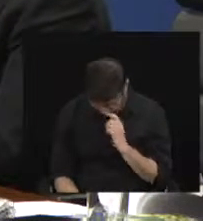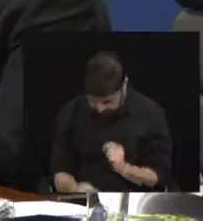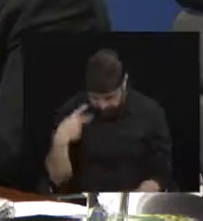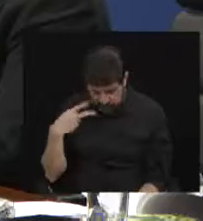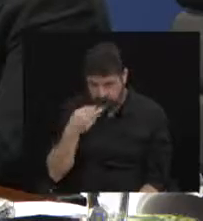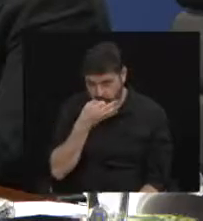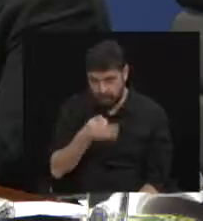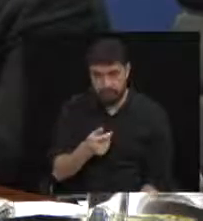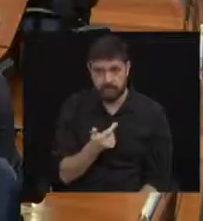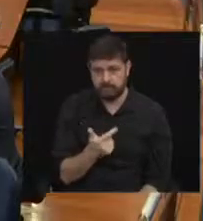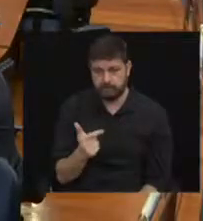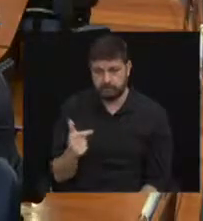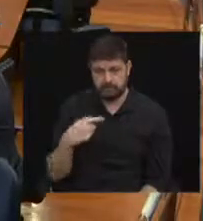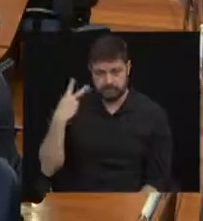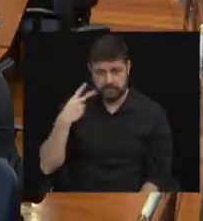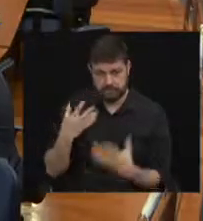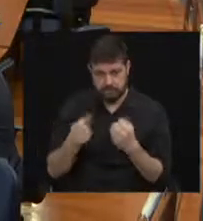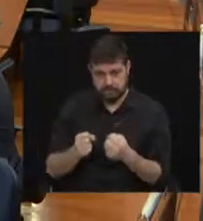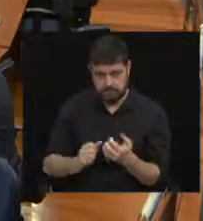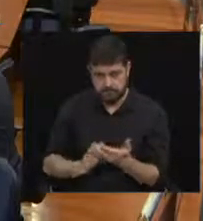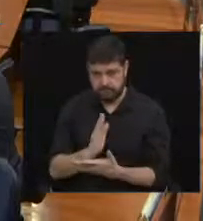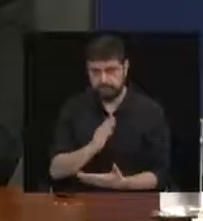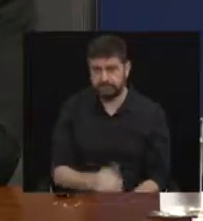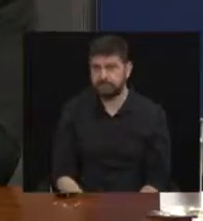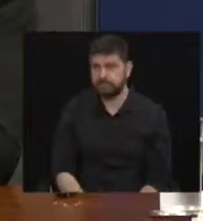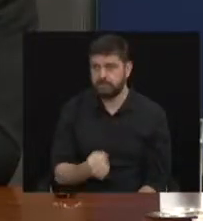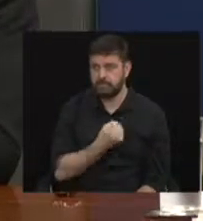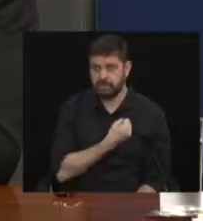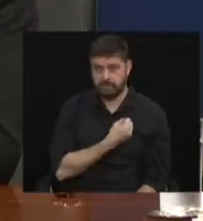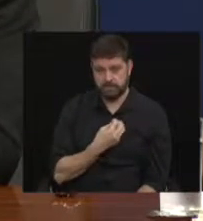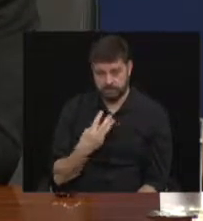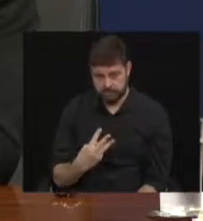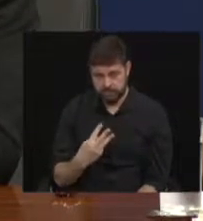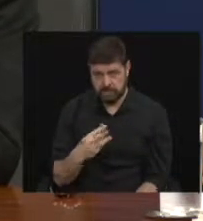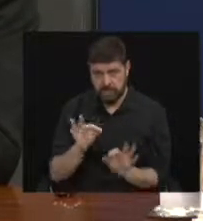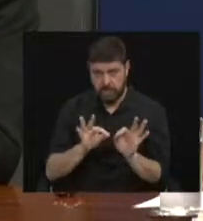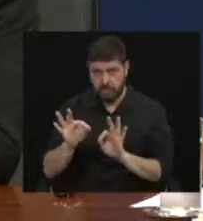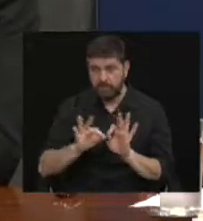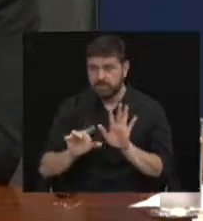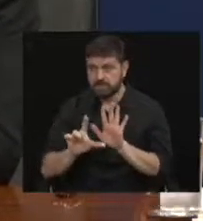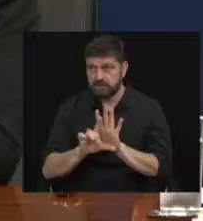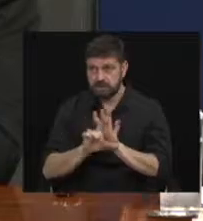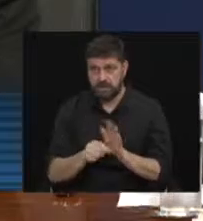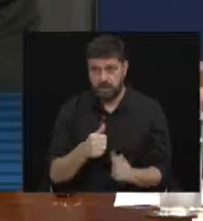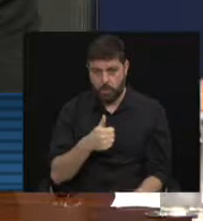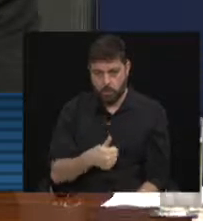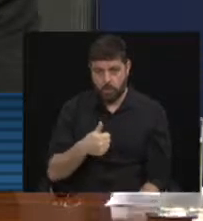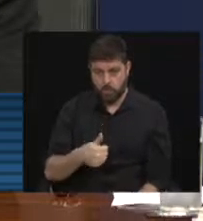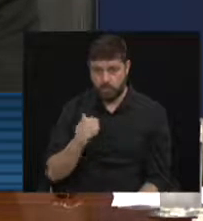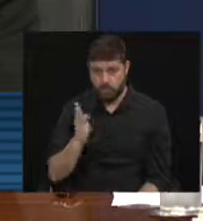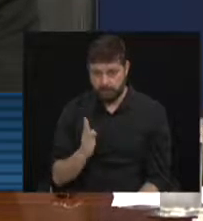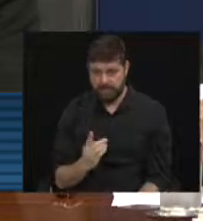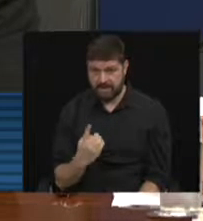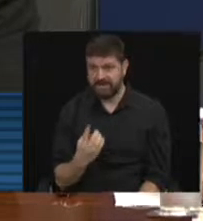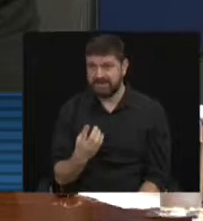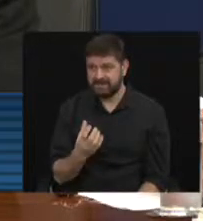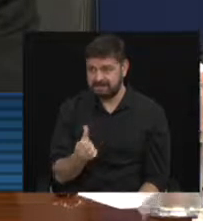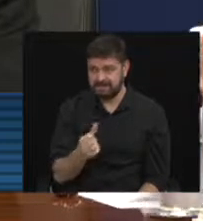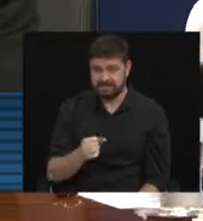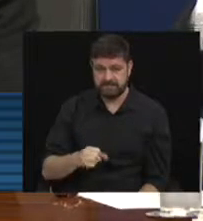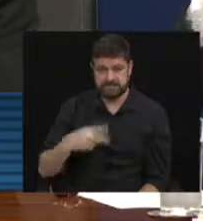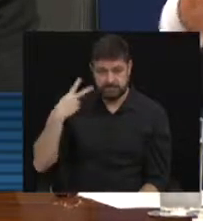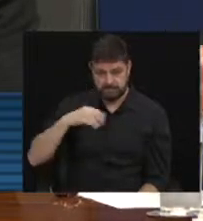exarar o parecer. Vereador Zé Carlos. Senhor presidente, as comissões já têm condições de exarar o parecer. Indico o nobre vereador Flores para fazê-lo em